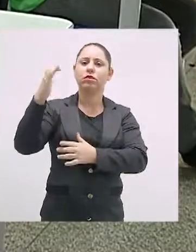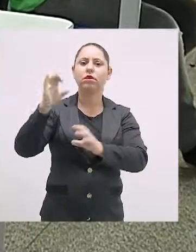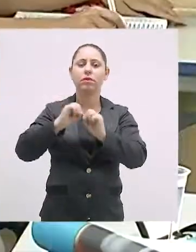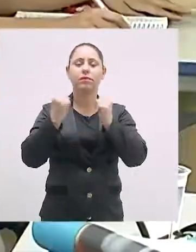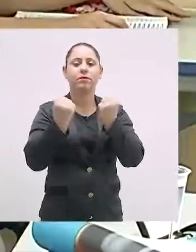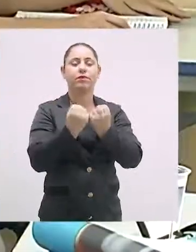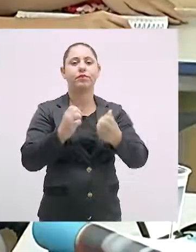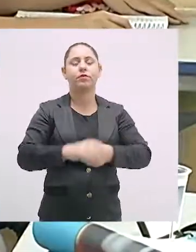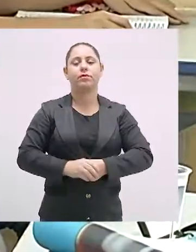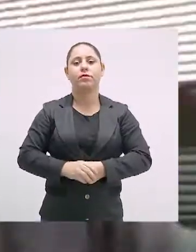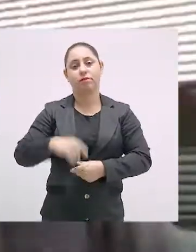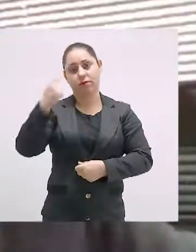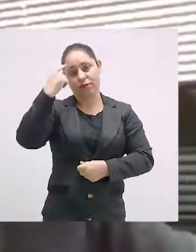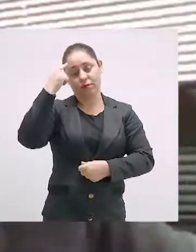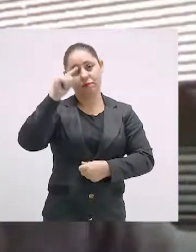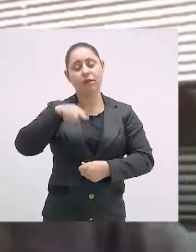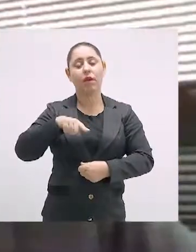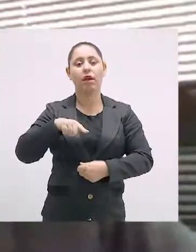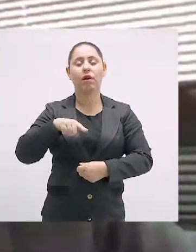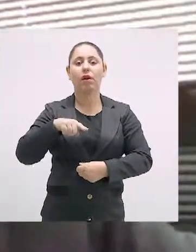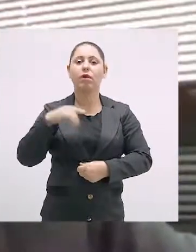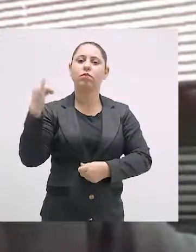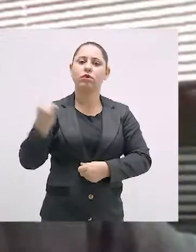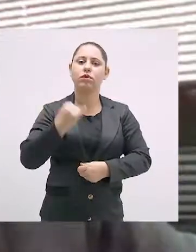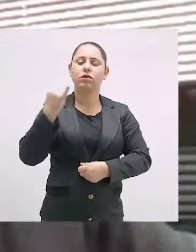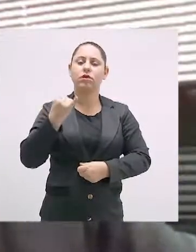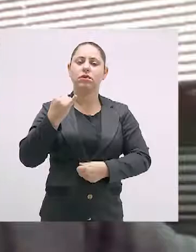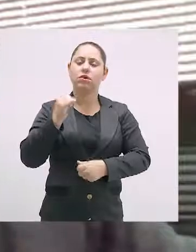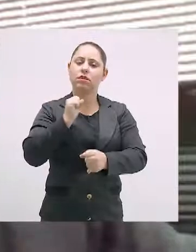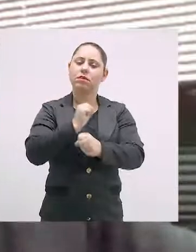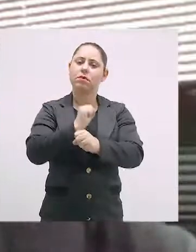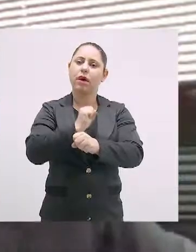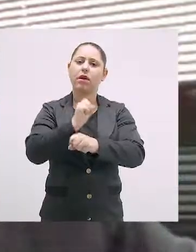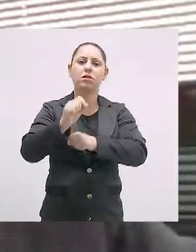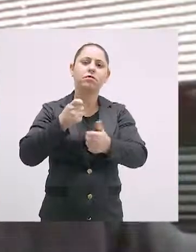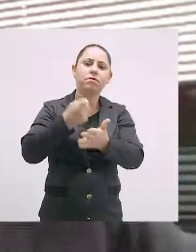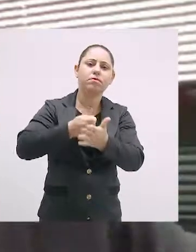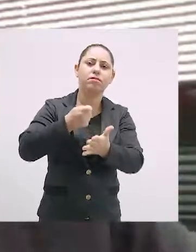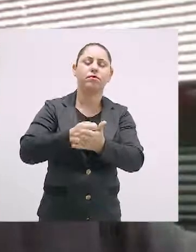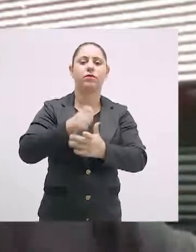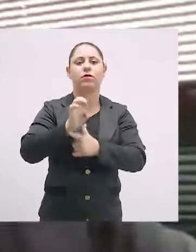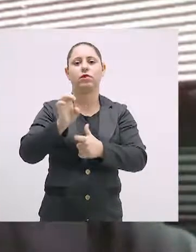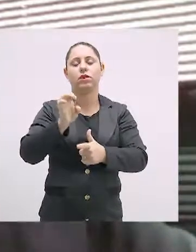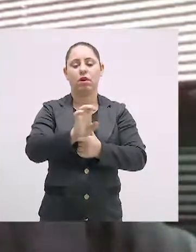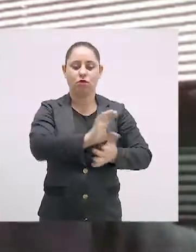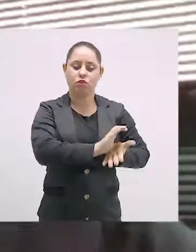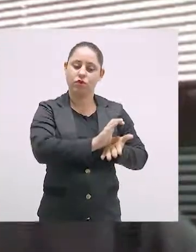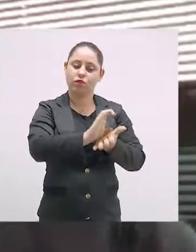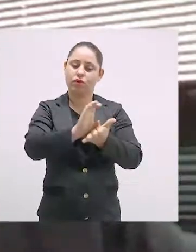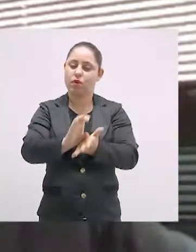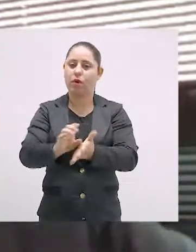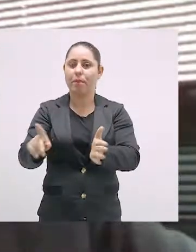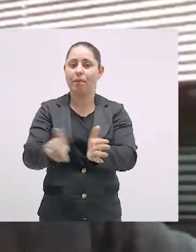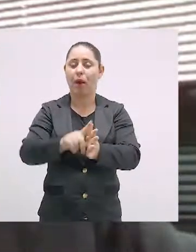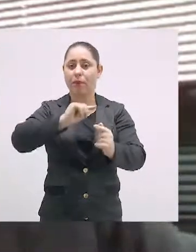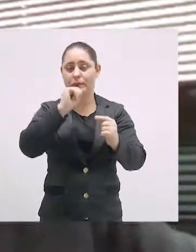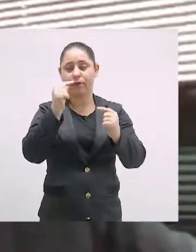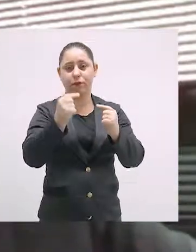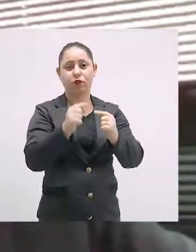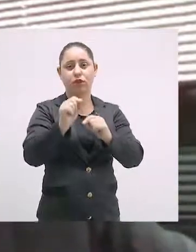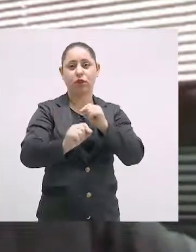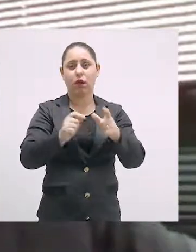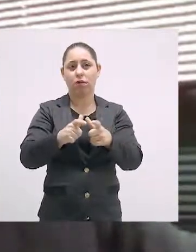escolas da rede estadual. Acho que é louvável e a gente espera que efetivamente o Estado disponibilize recursos